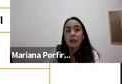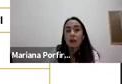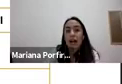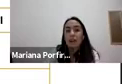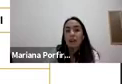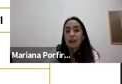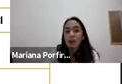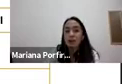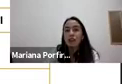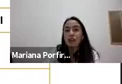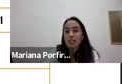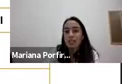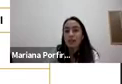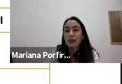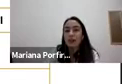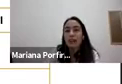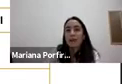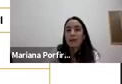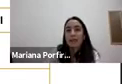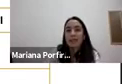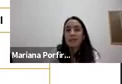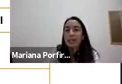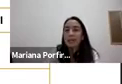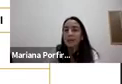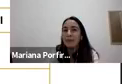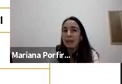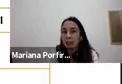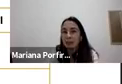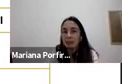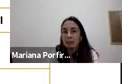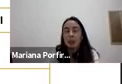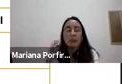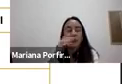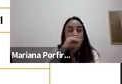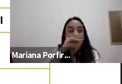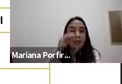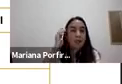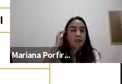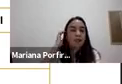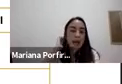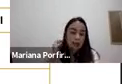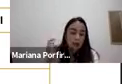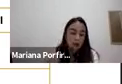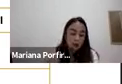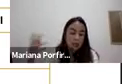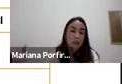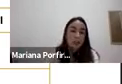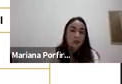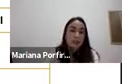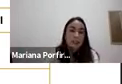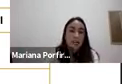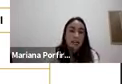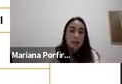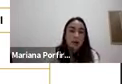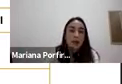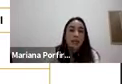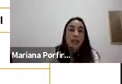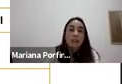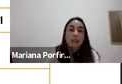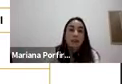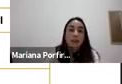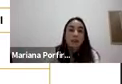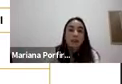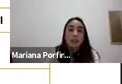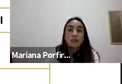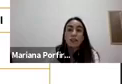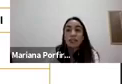quantidade adequada e fácil de digerir é encontrada apenas no leite materno, porque o leite de vaca e o leite artificial, eles